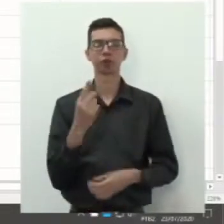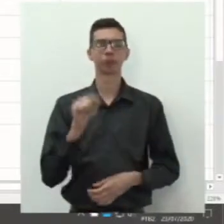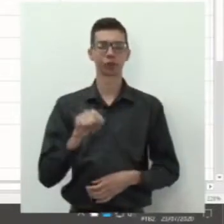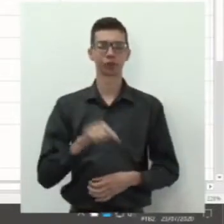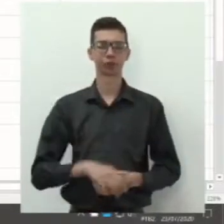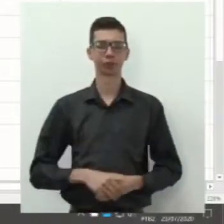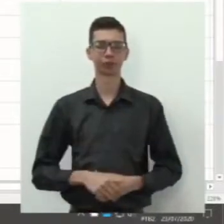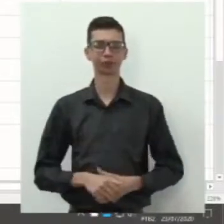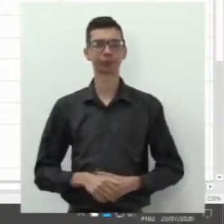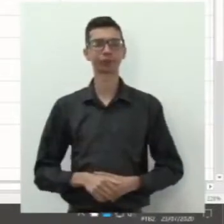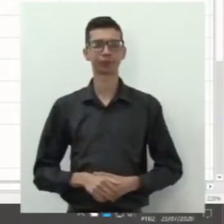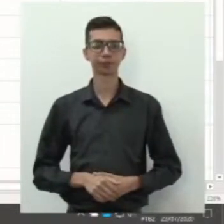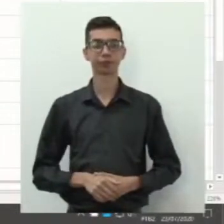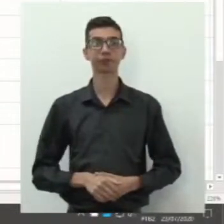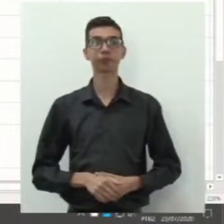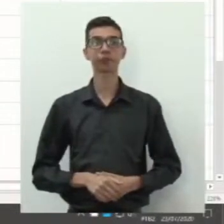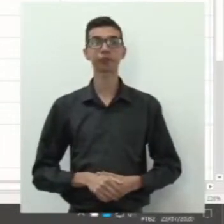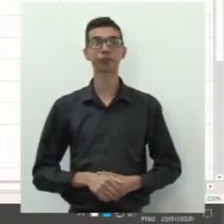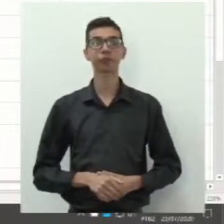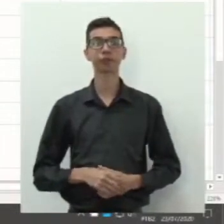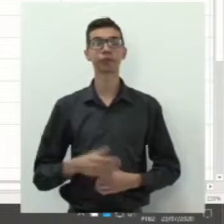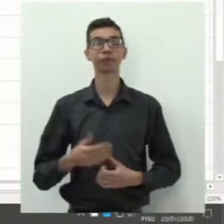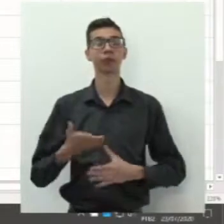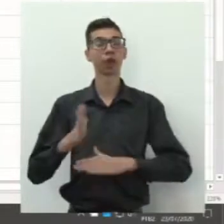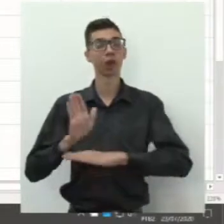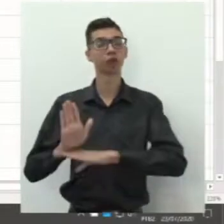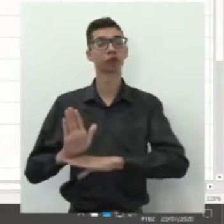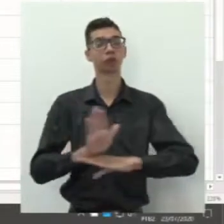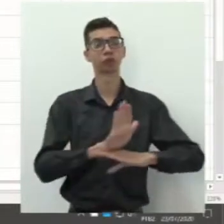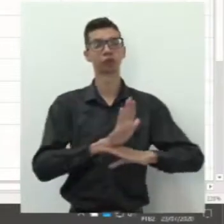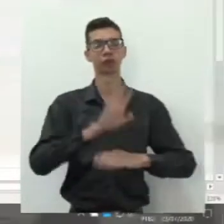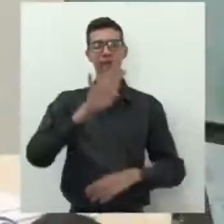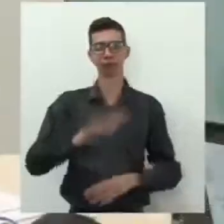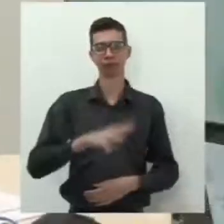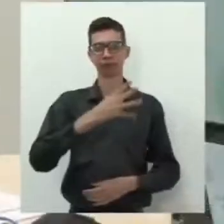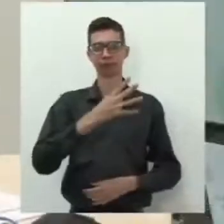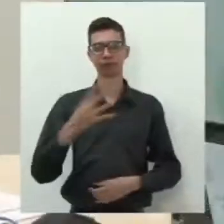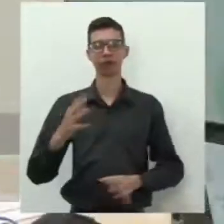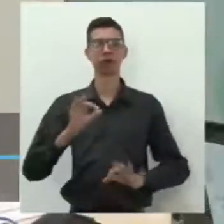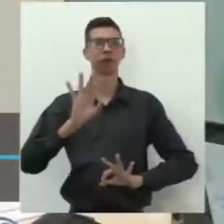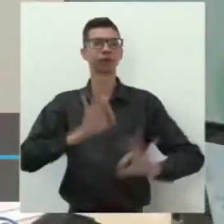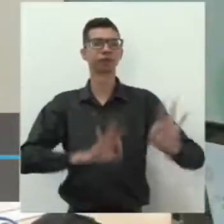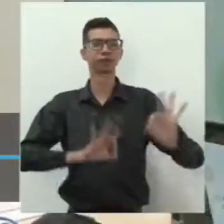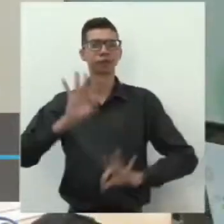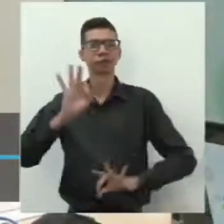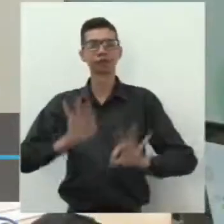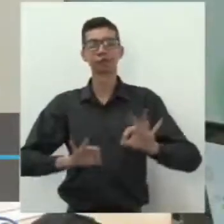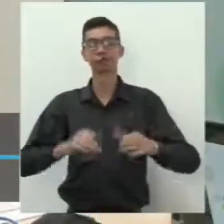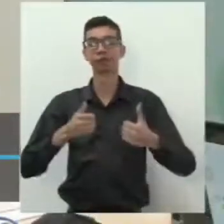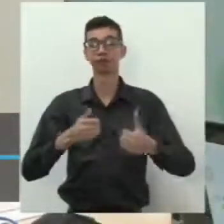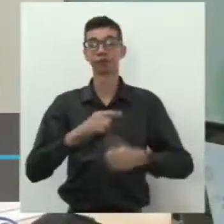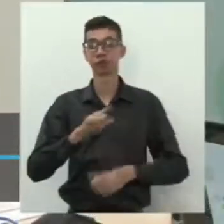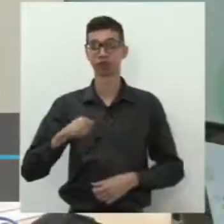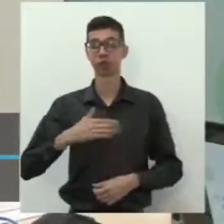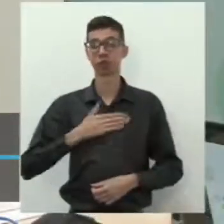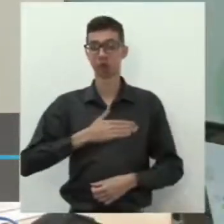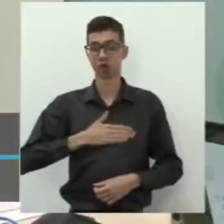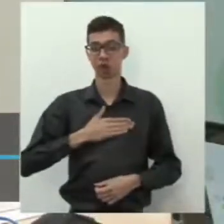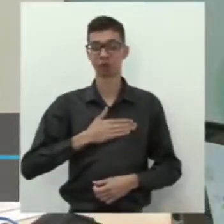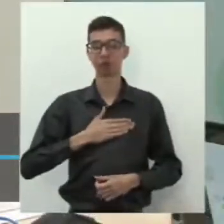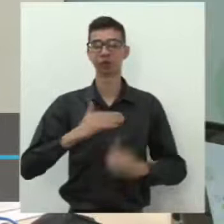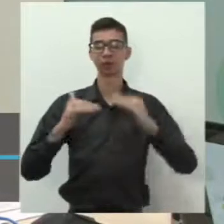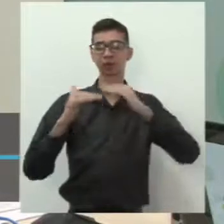isso ajuda a manter a minha tabela organizada, né? Se você é uma pessoa que gosta de ter tudo